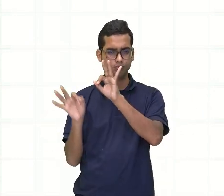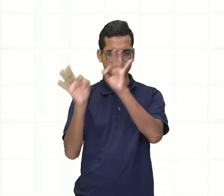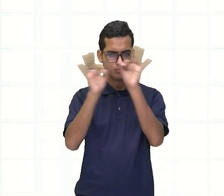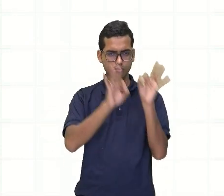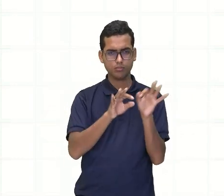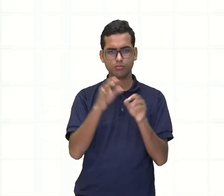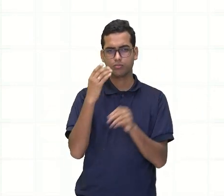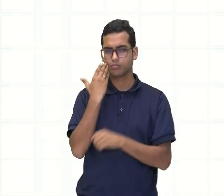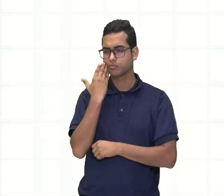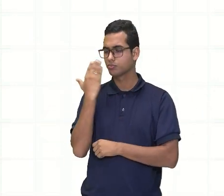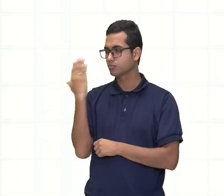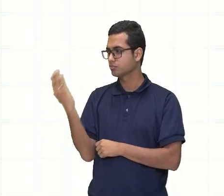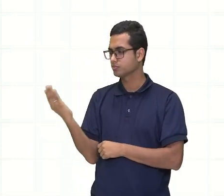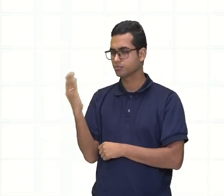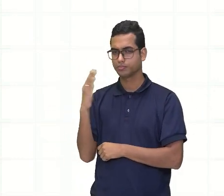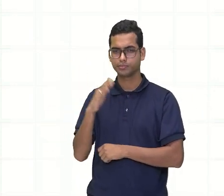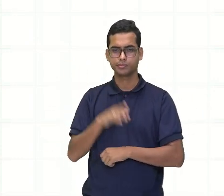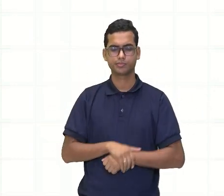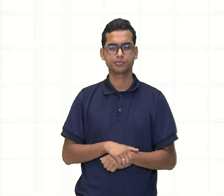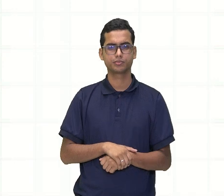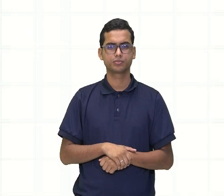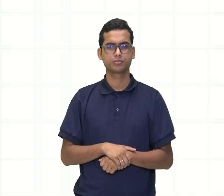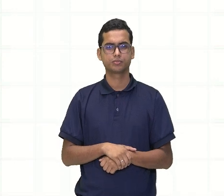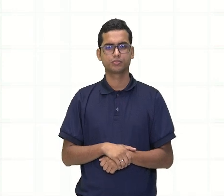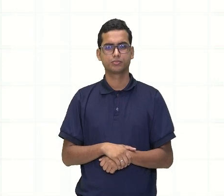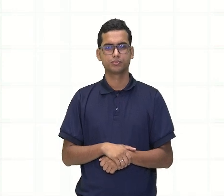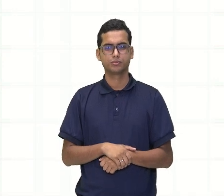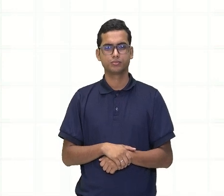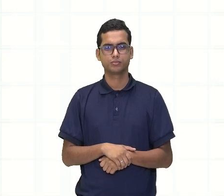temos de